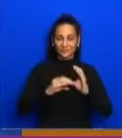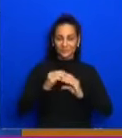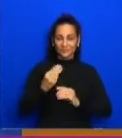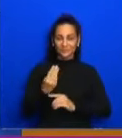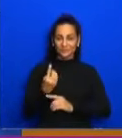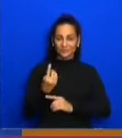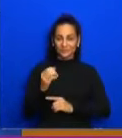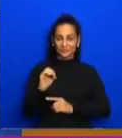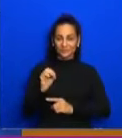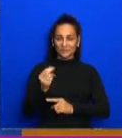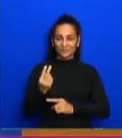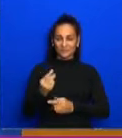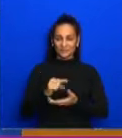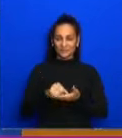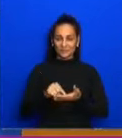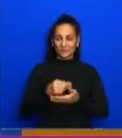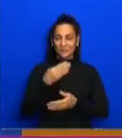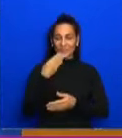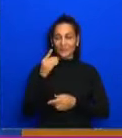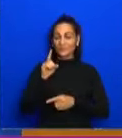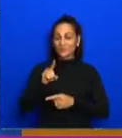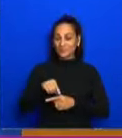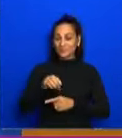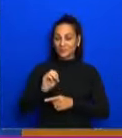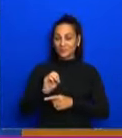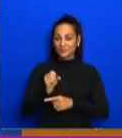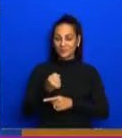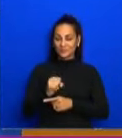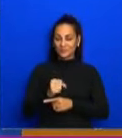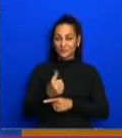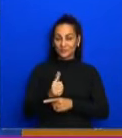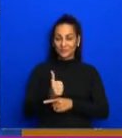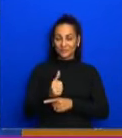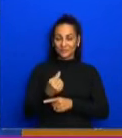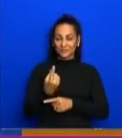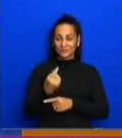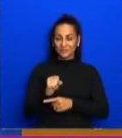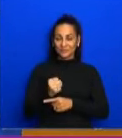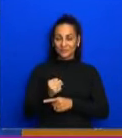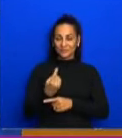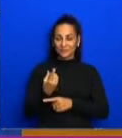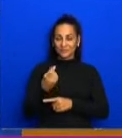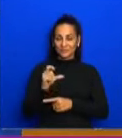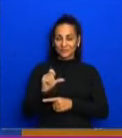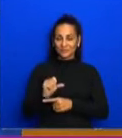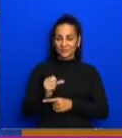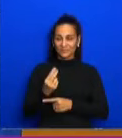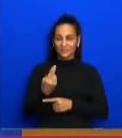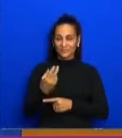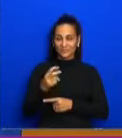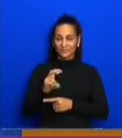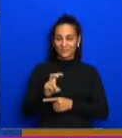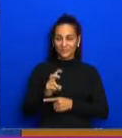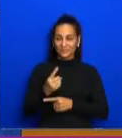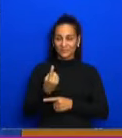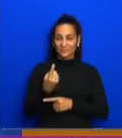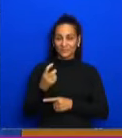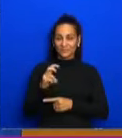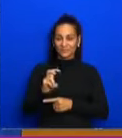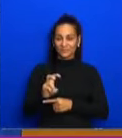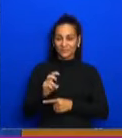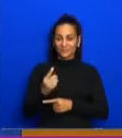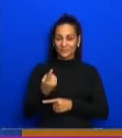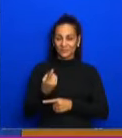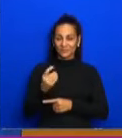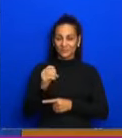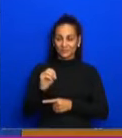concurso 3.102 da Loto Fácil foram 08, 11, 18, 19,